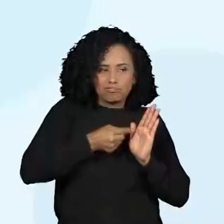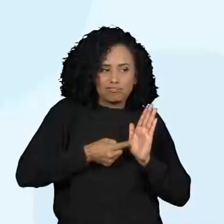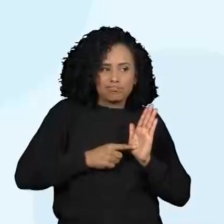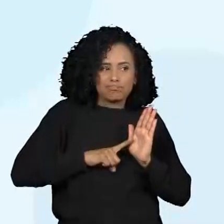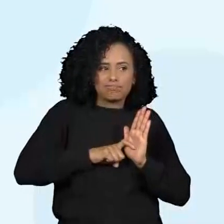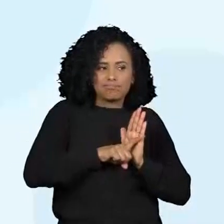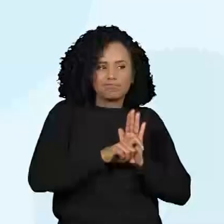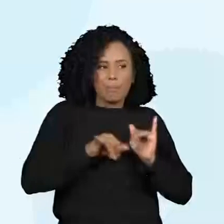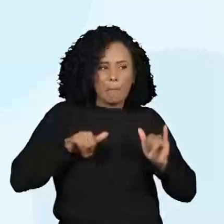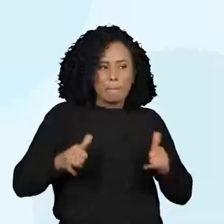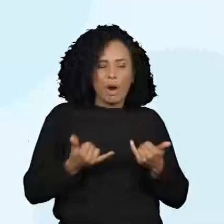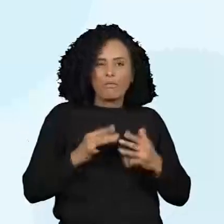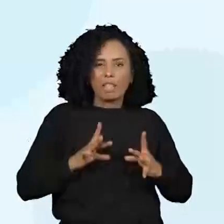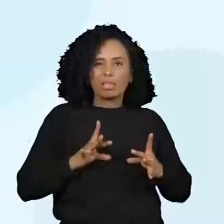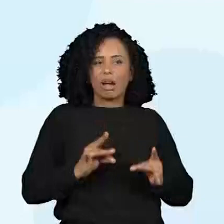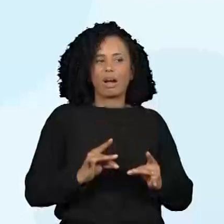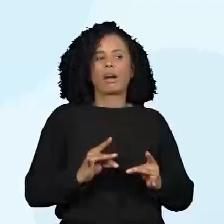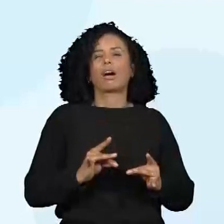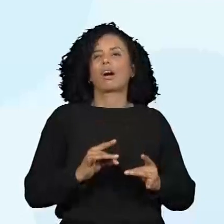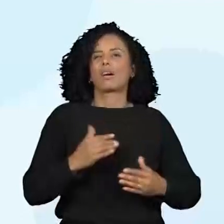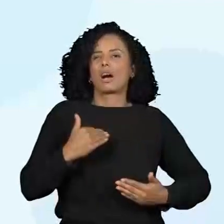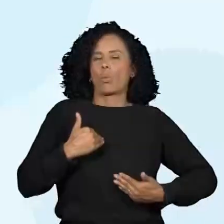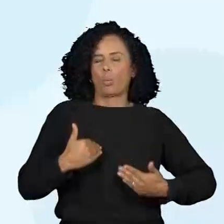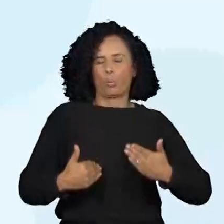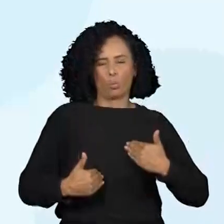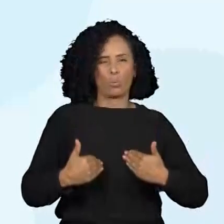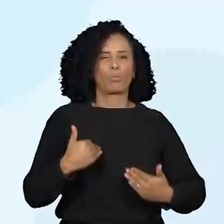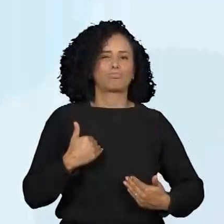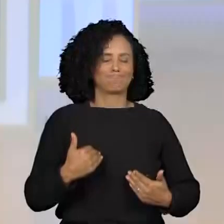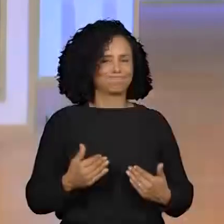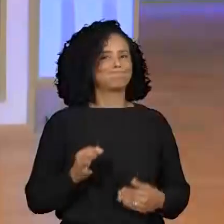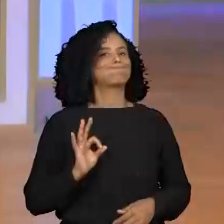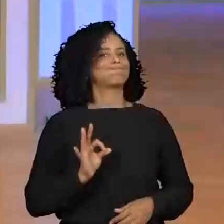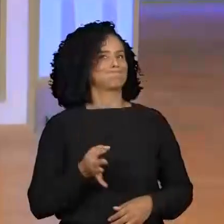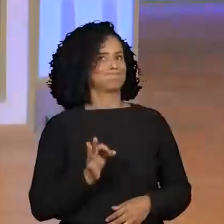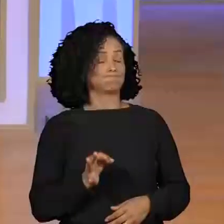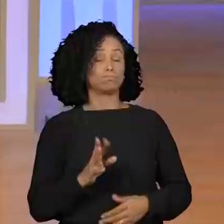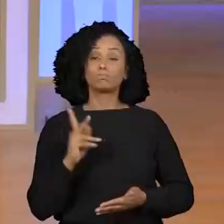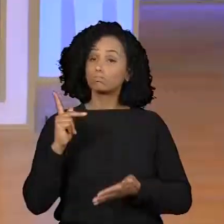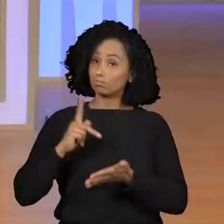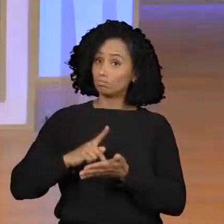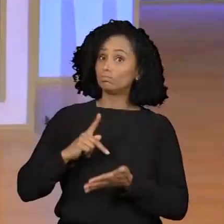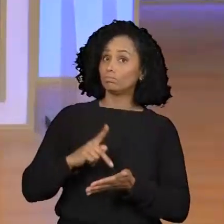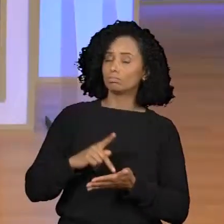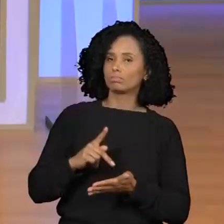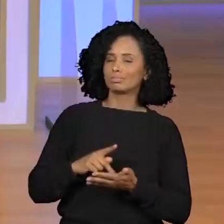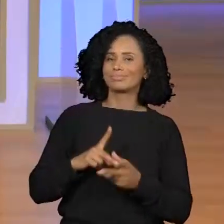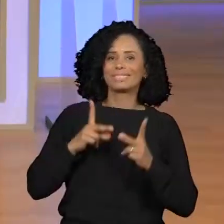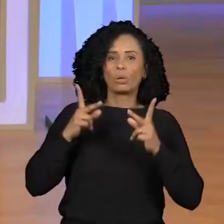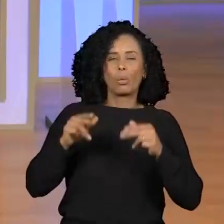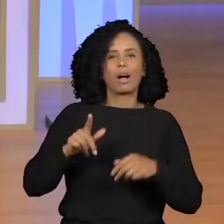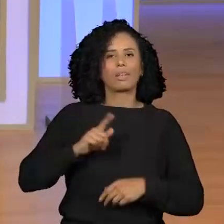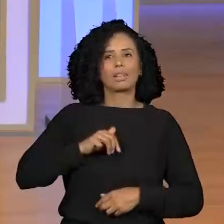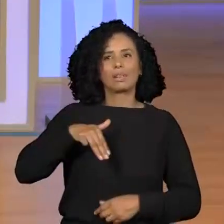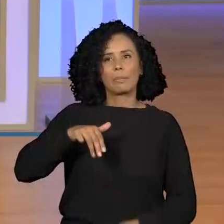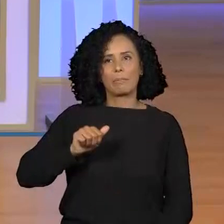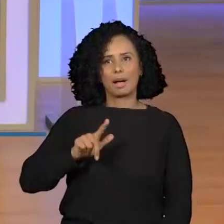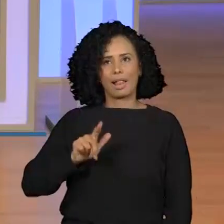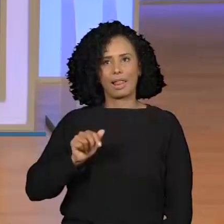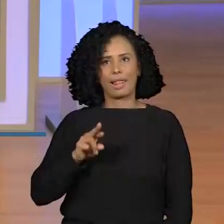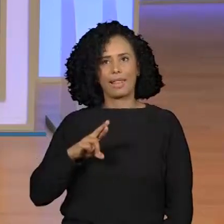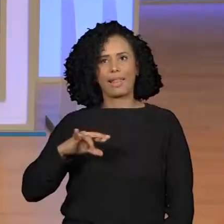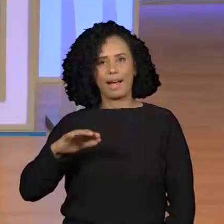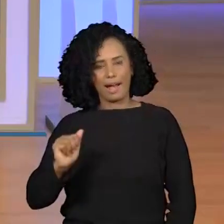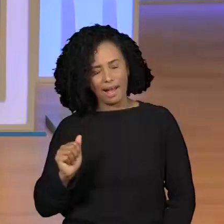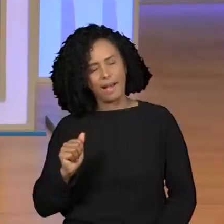Então, a maioria deles são transmitidos pela picada de mosquitos e aí, né, a malária, como você bem mesmo